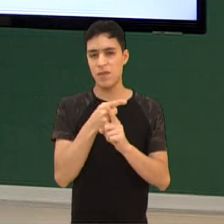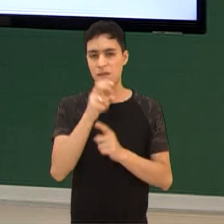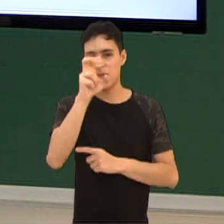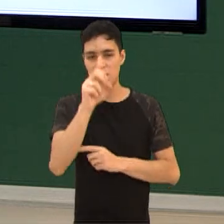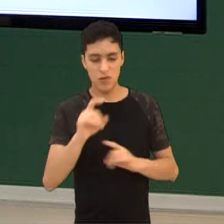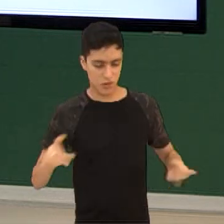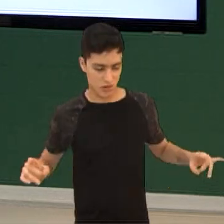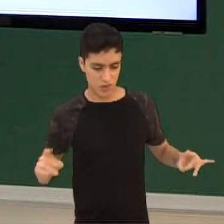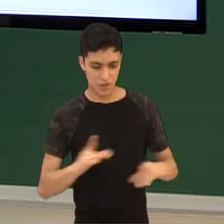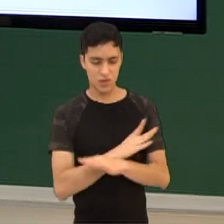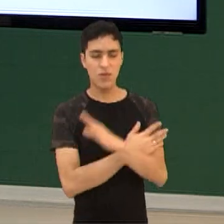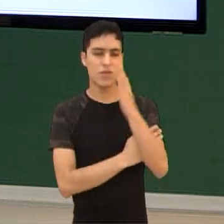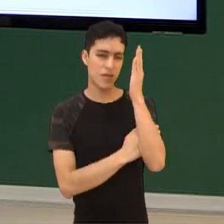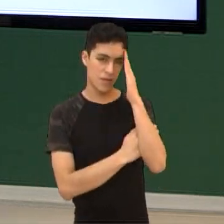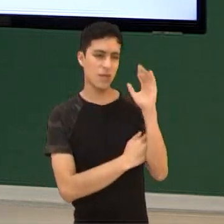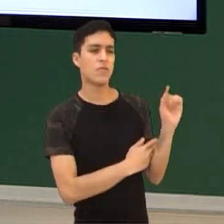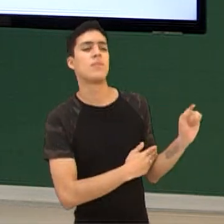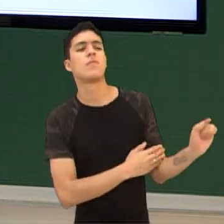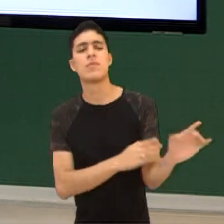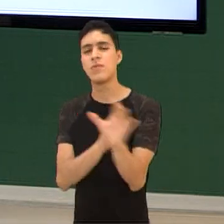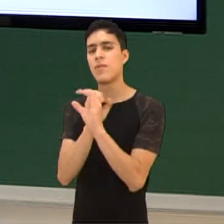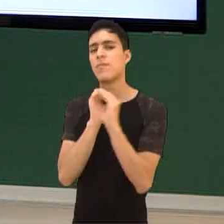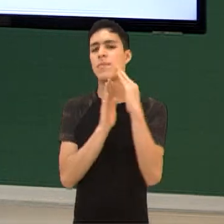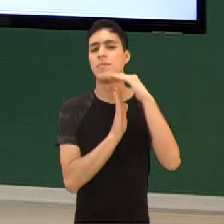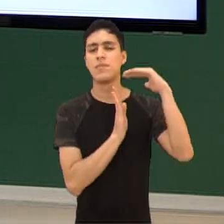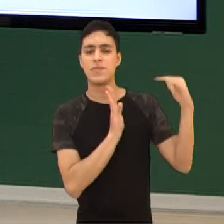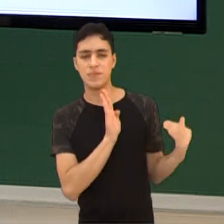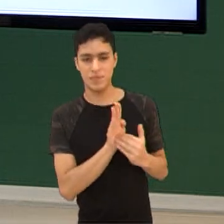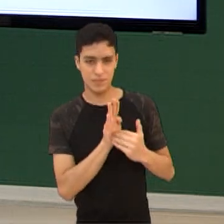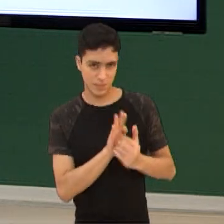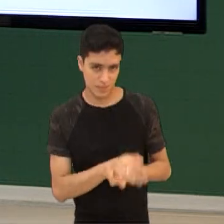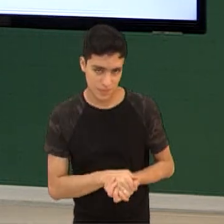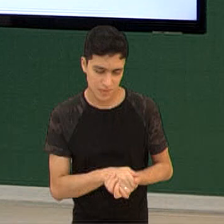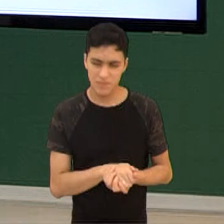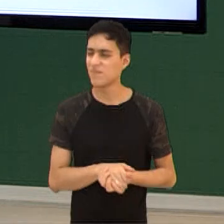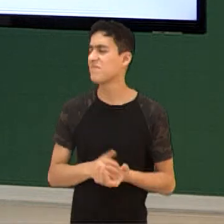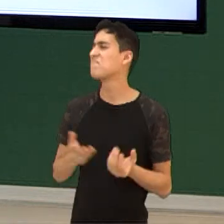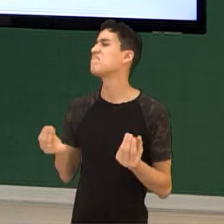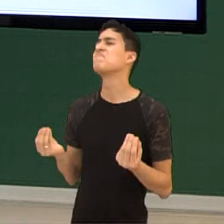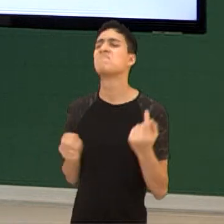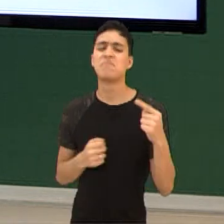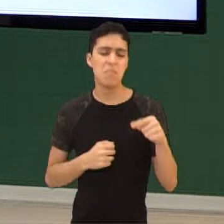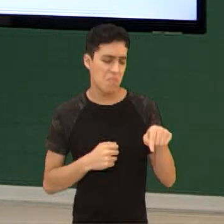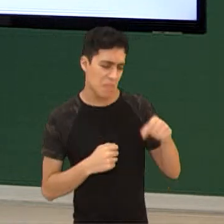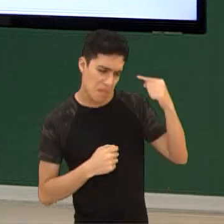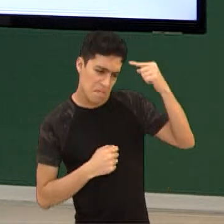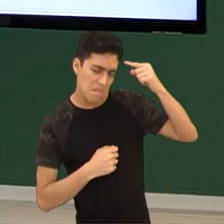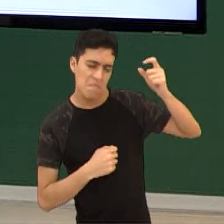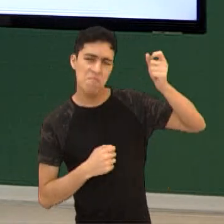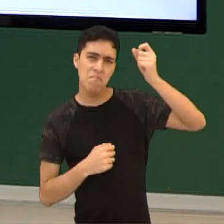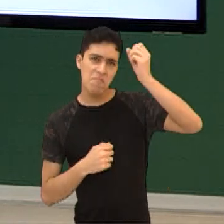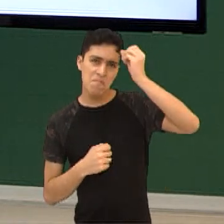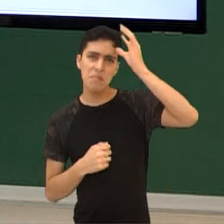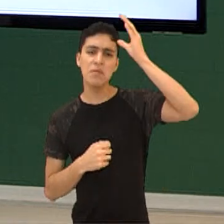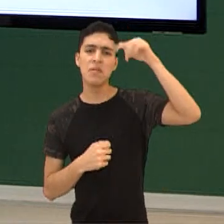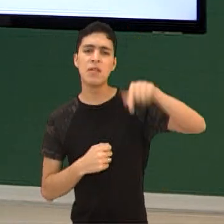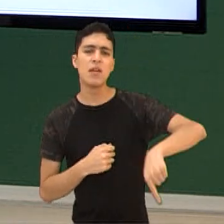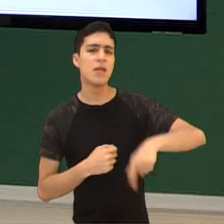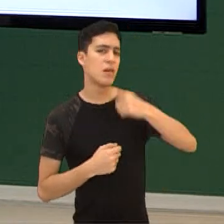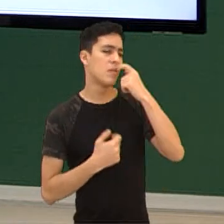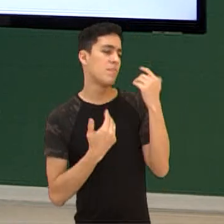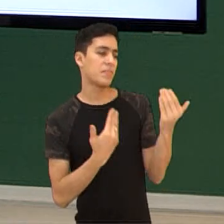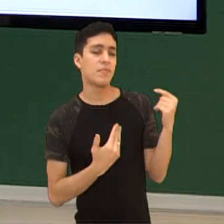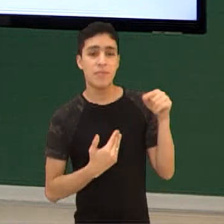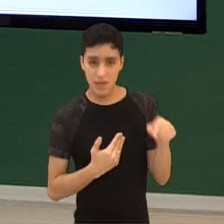Pronto. Já tem a soma de todos os termos. Você fala assim, mas como que Gauss descobriu isso? Logo novinho assim. Ora,